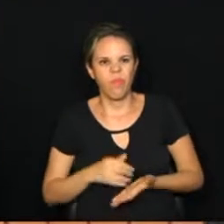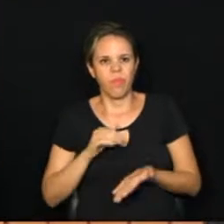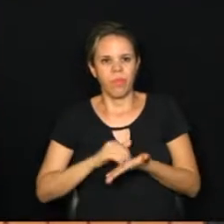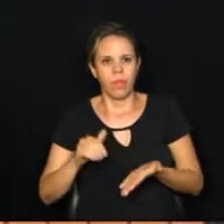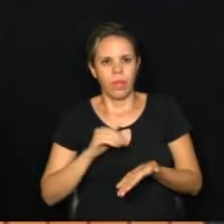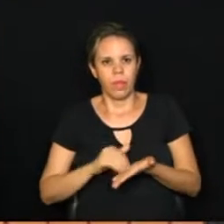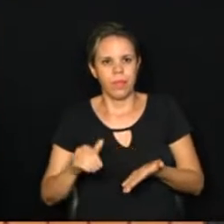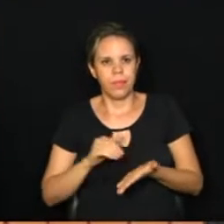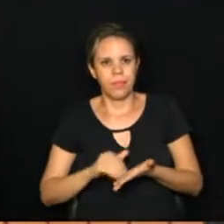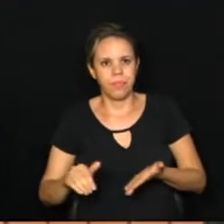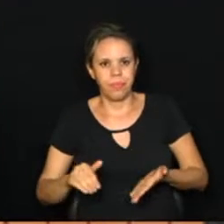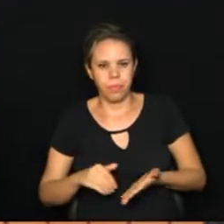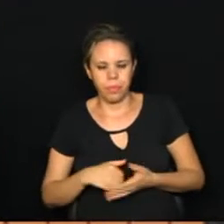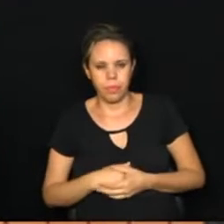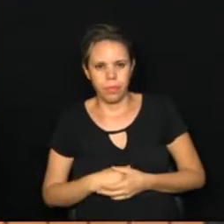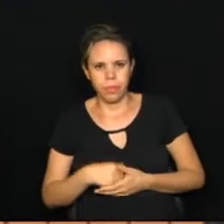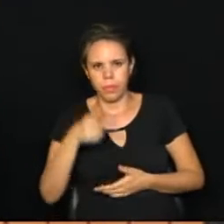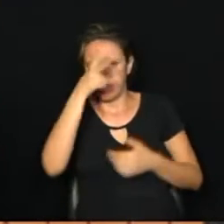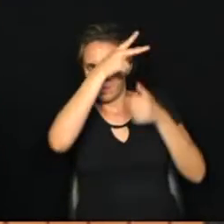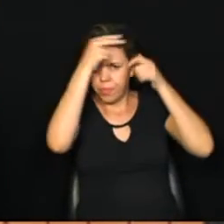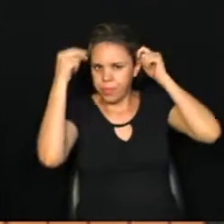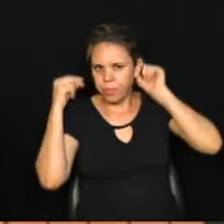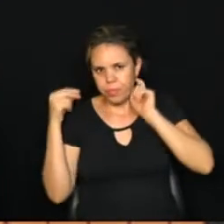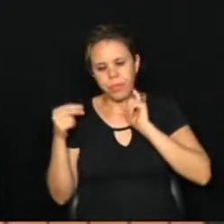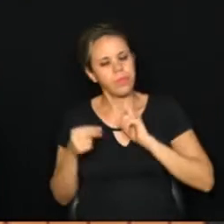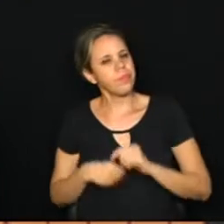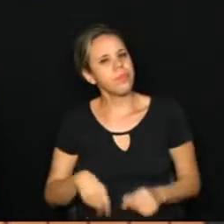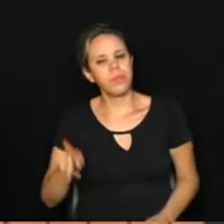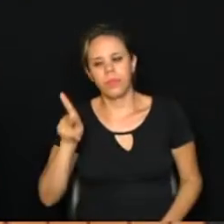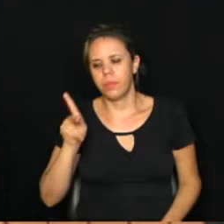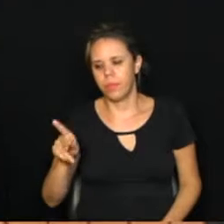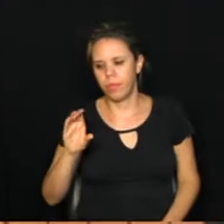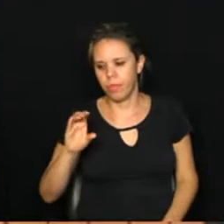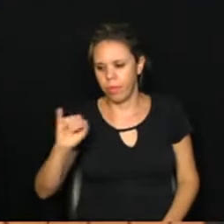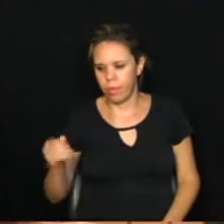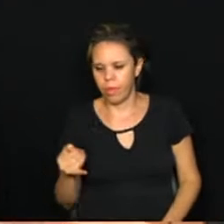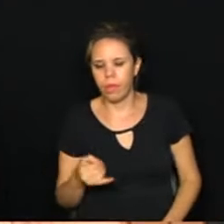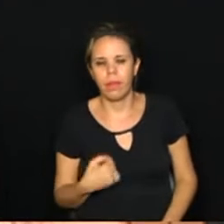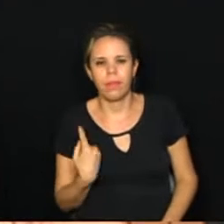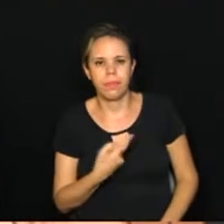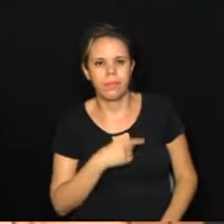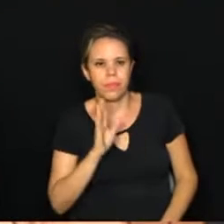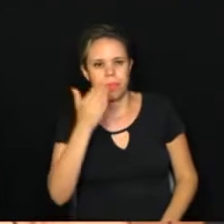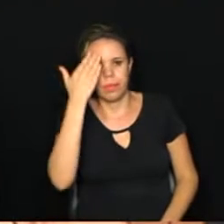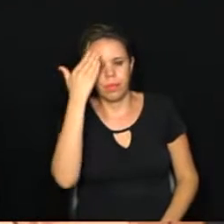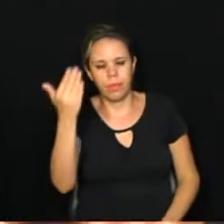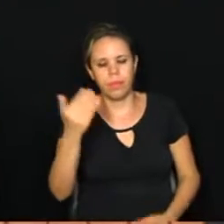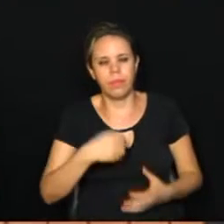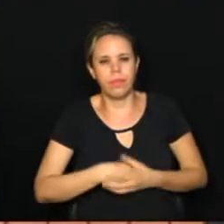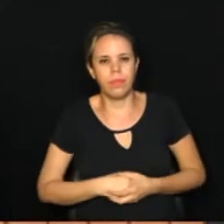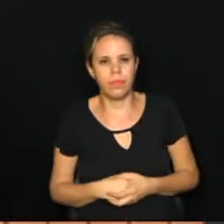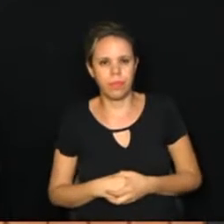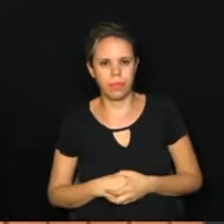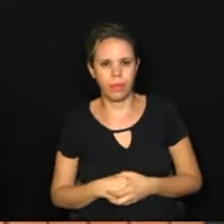Secretaria Executiva do consórcio PCJ, a quem a gente já agradece aí a